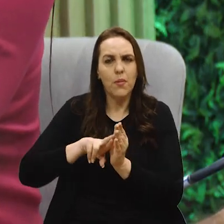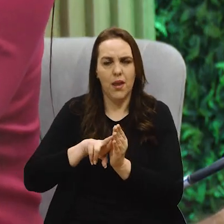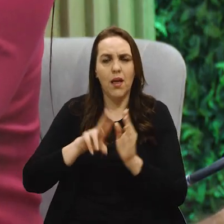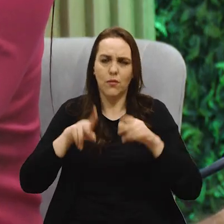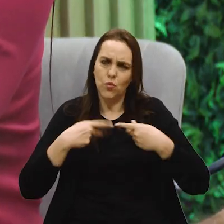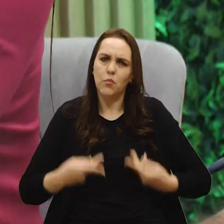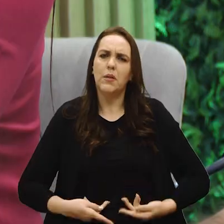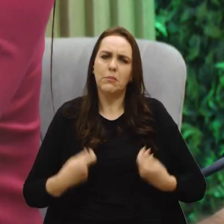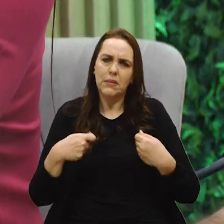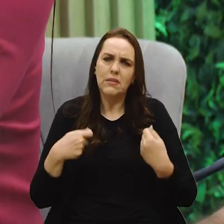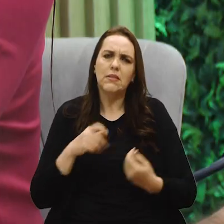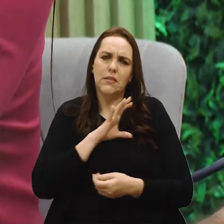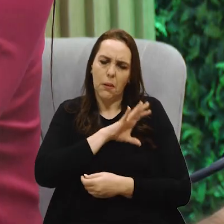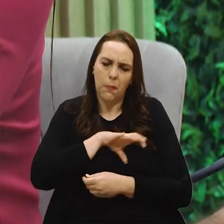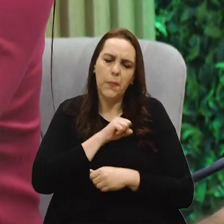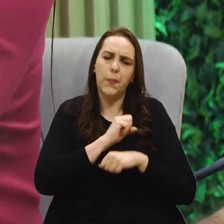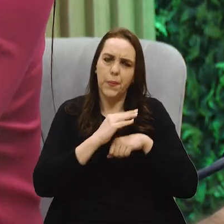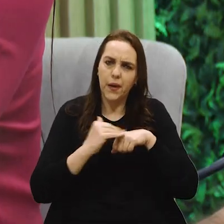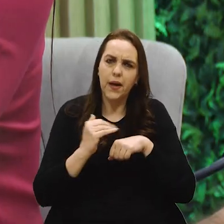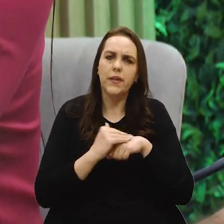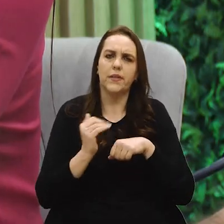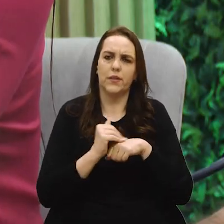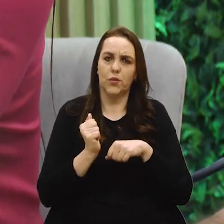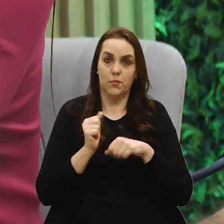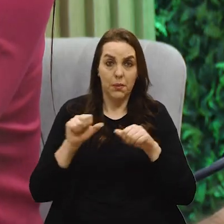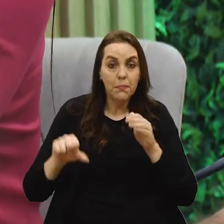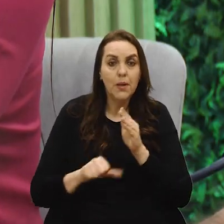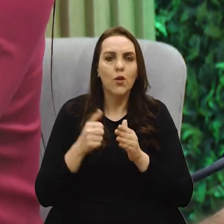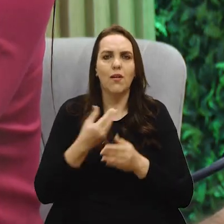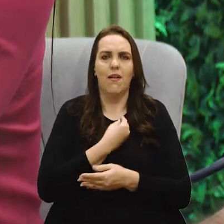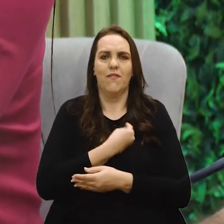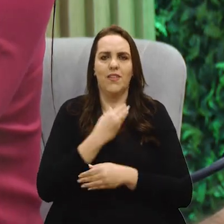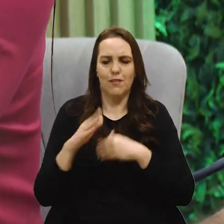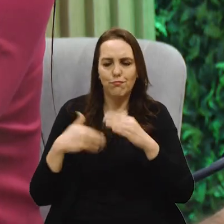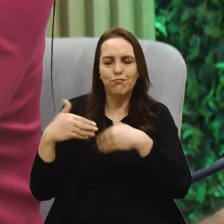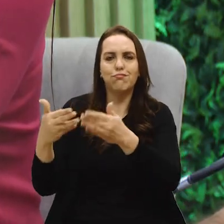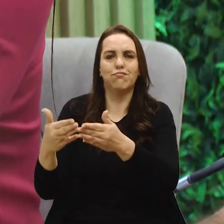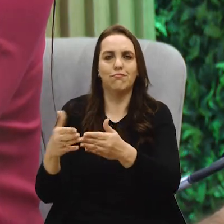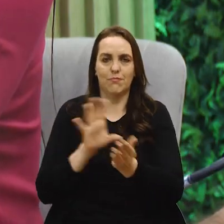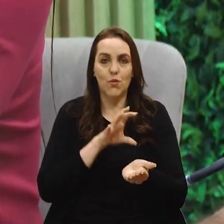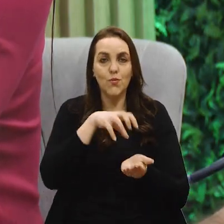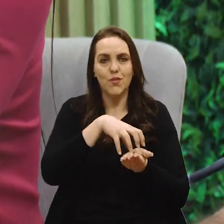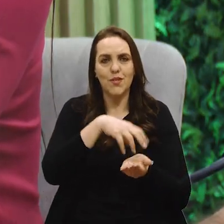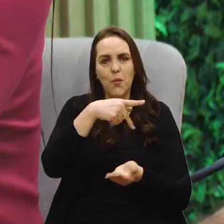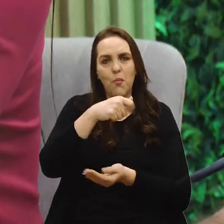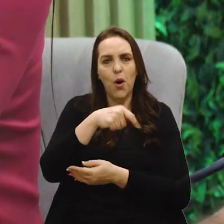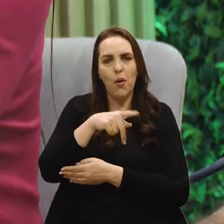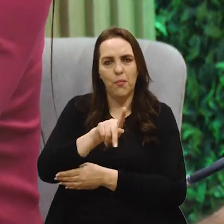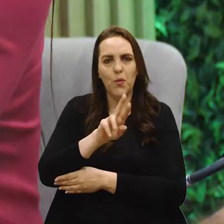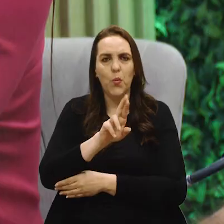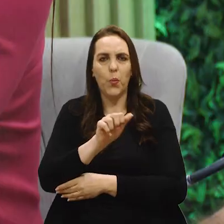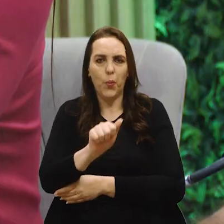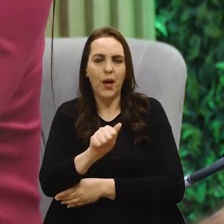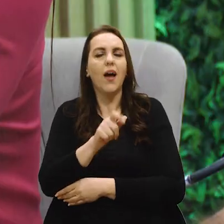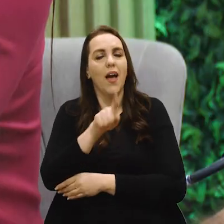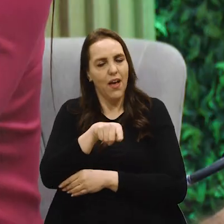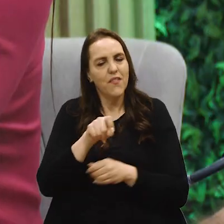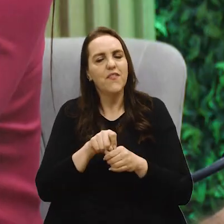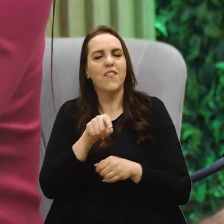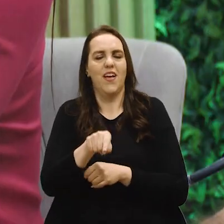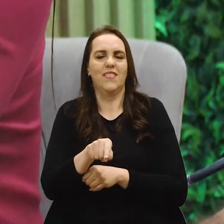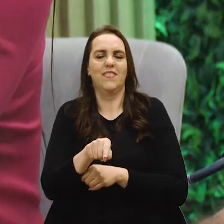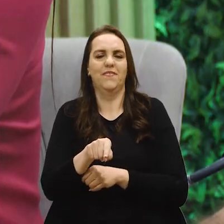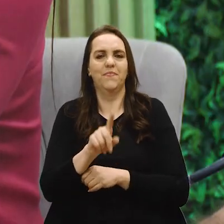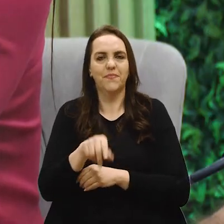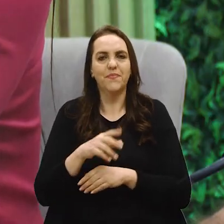de muito amor e carinho. E o Pop Rua, ele faz isso, né, mano? Ele trabalha diretamente com as pessoas que